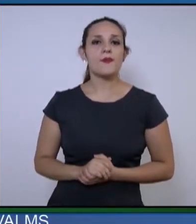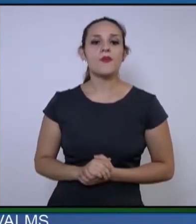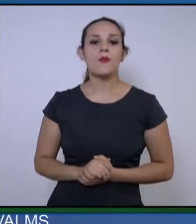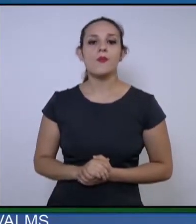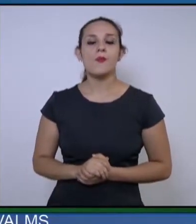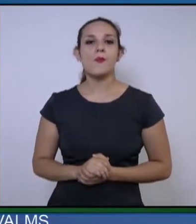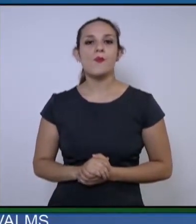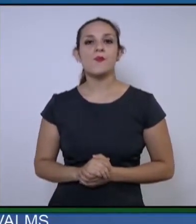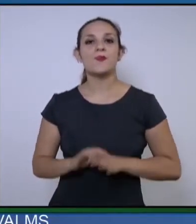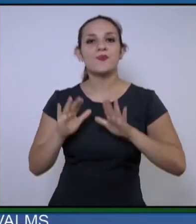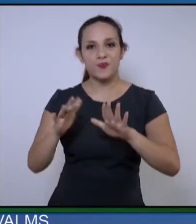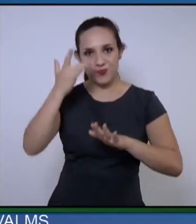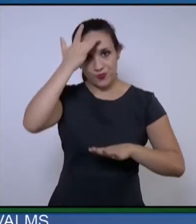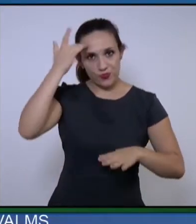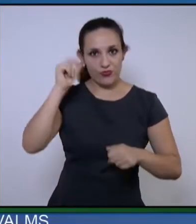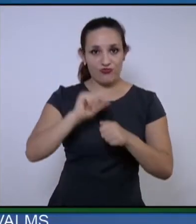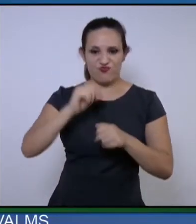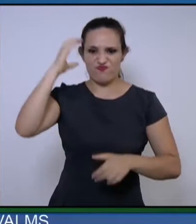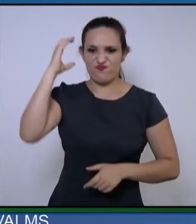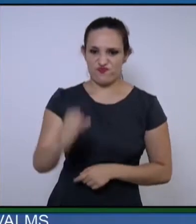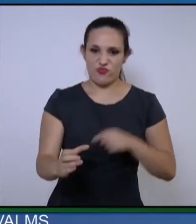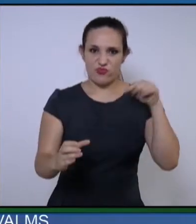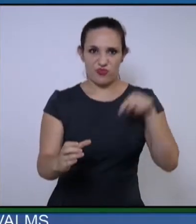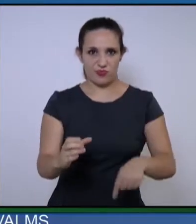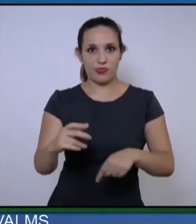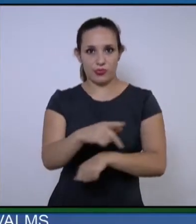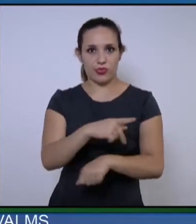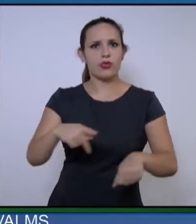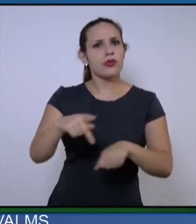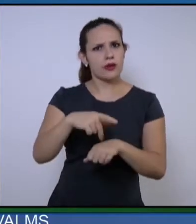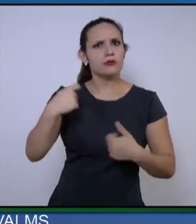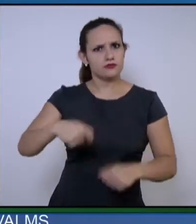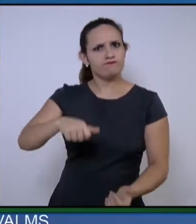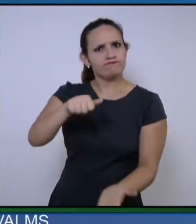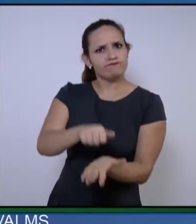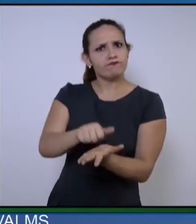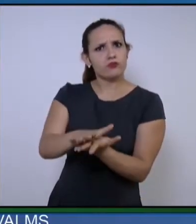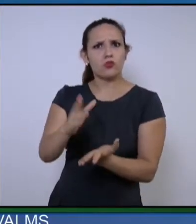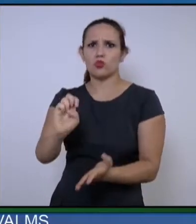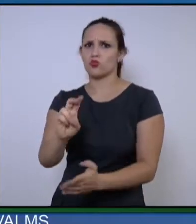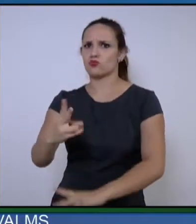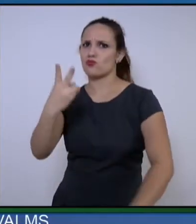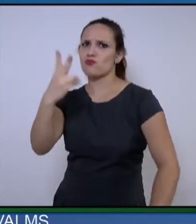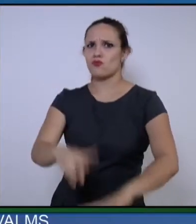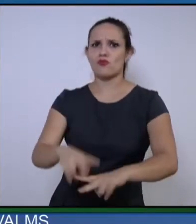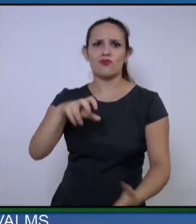Quem pratica crime nesse país tem que ser punido rigorosamente.